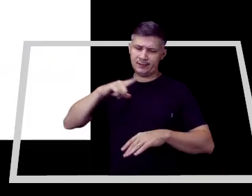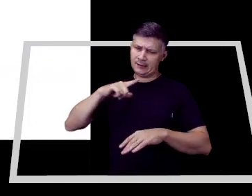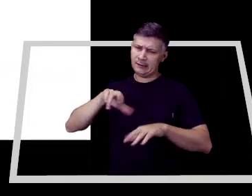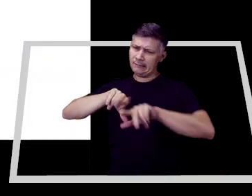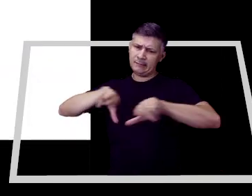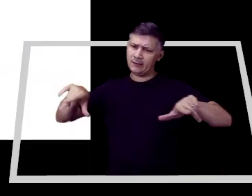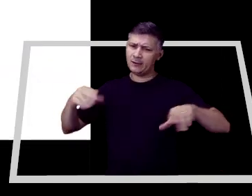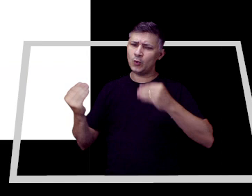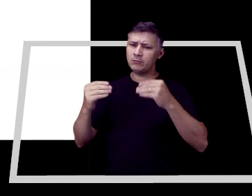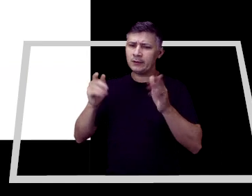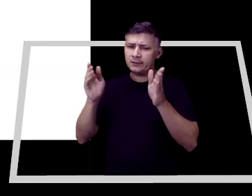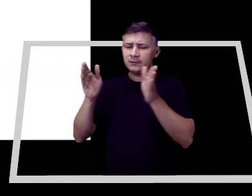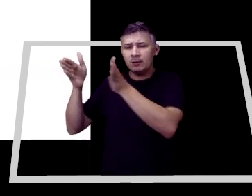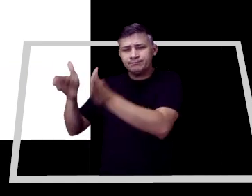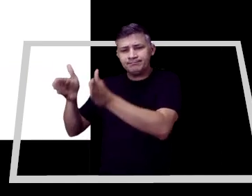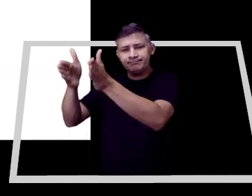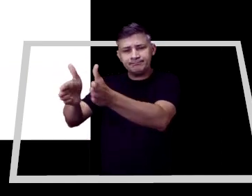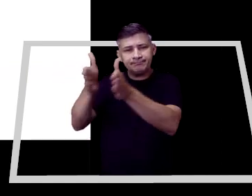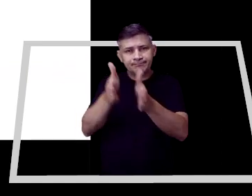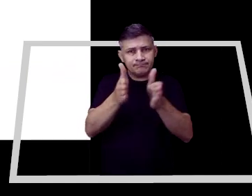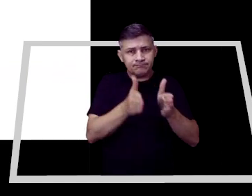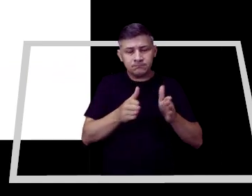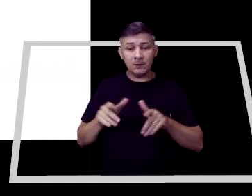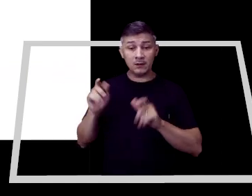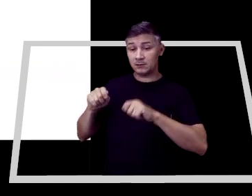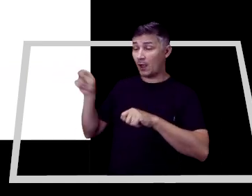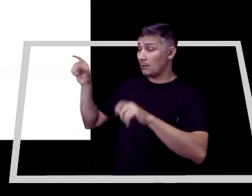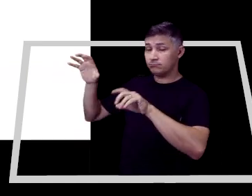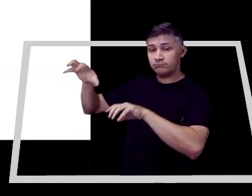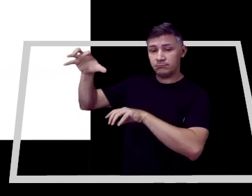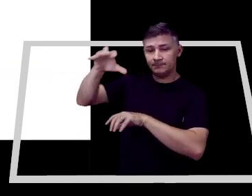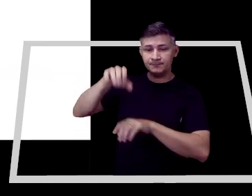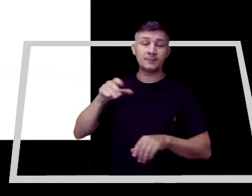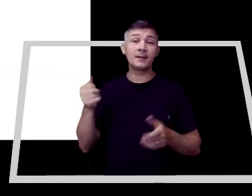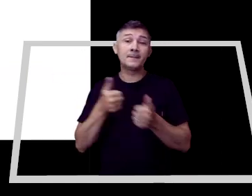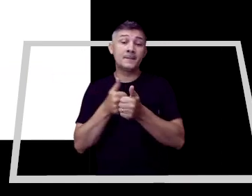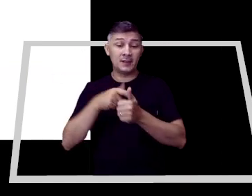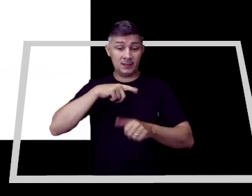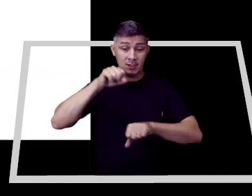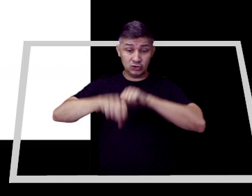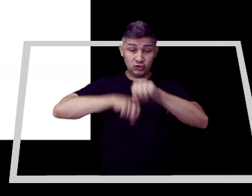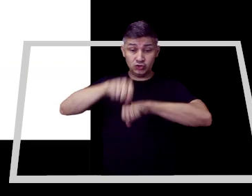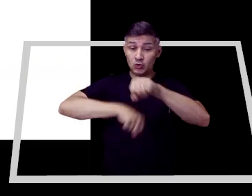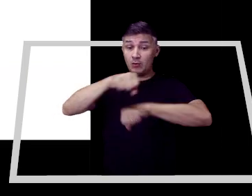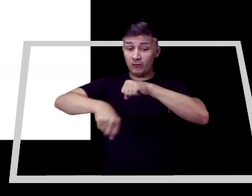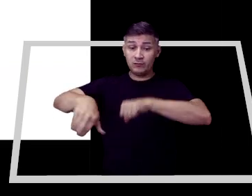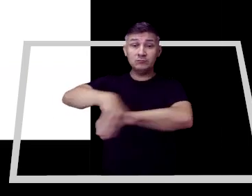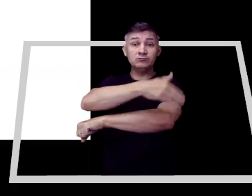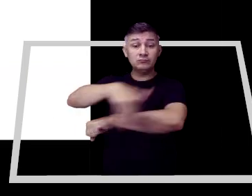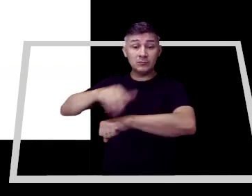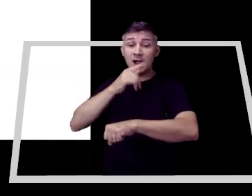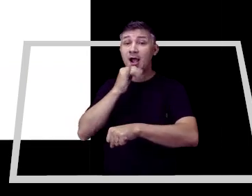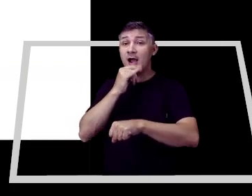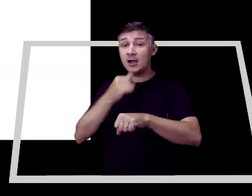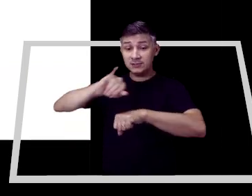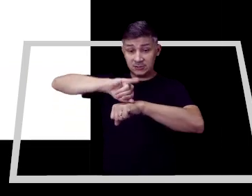Cortes meio genéricos que poderiam ser aplicados, situações, enfim, que essa ciclovia aconteceria